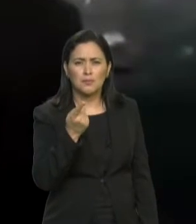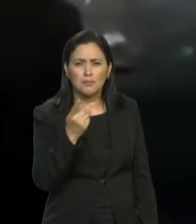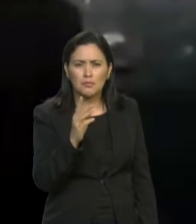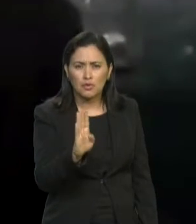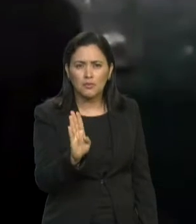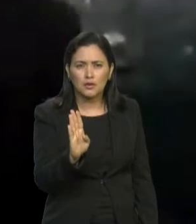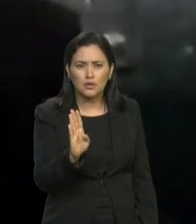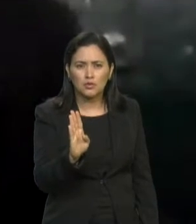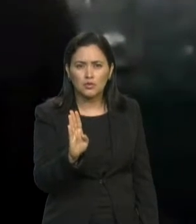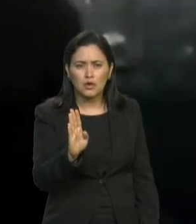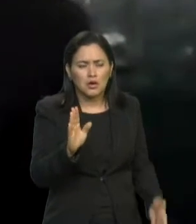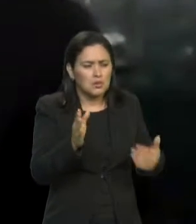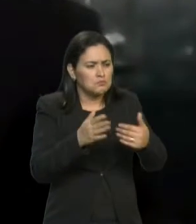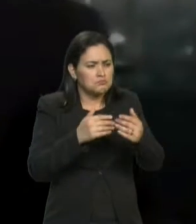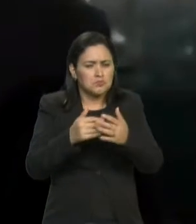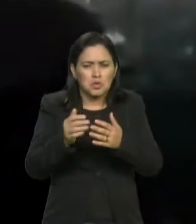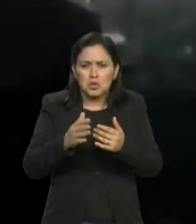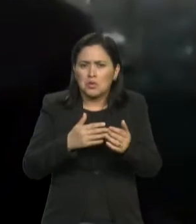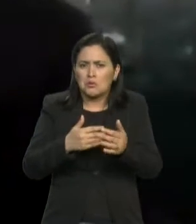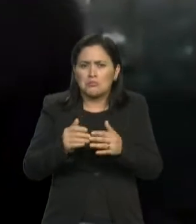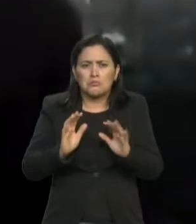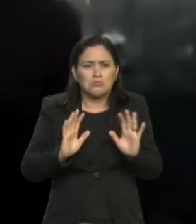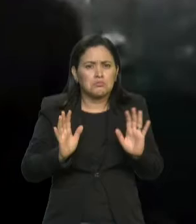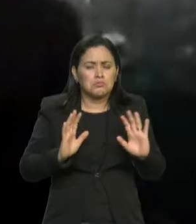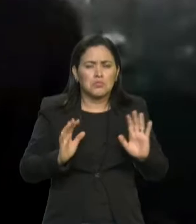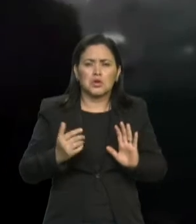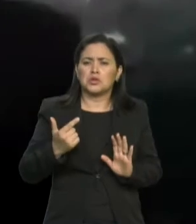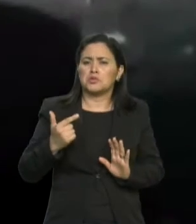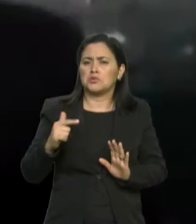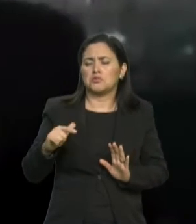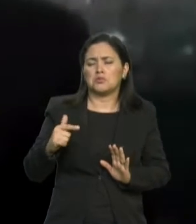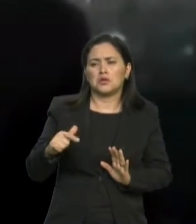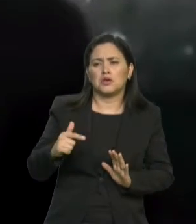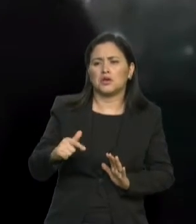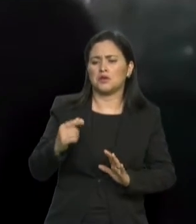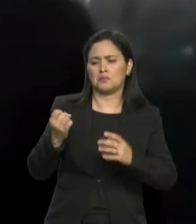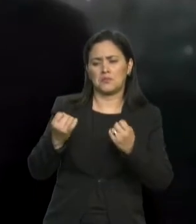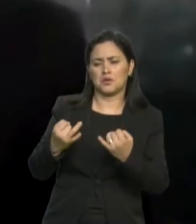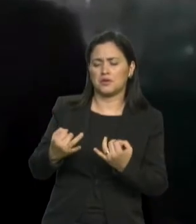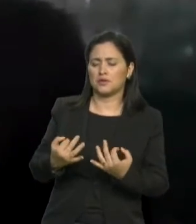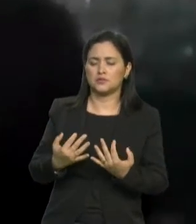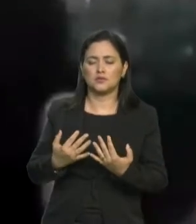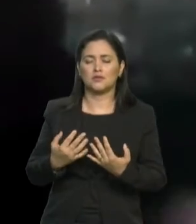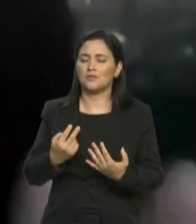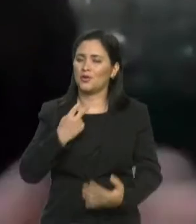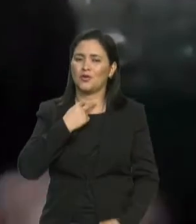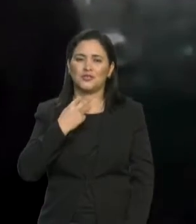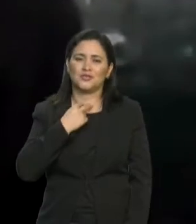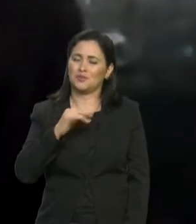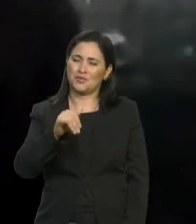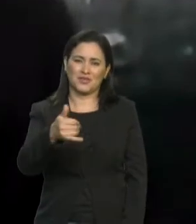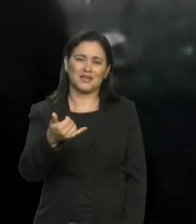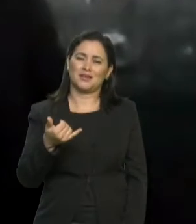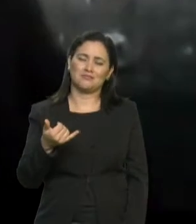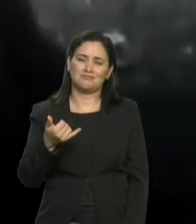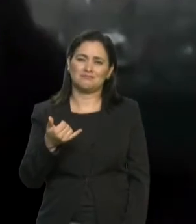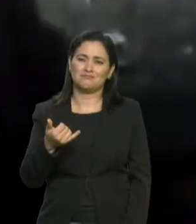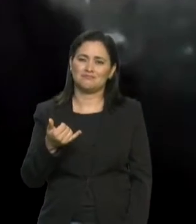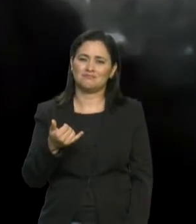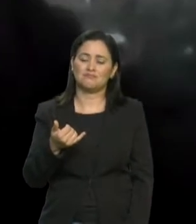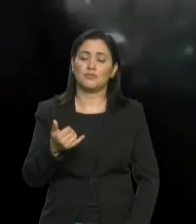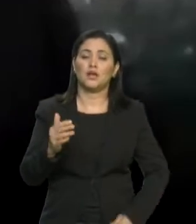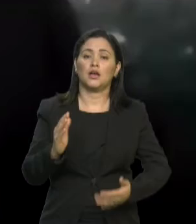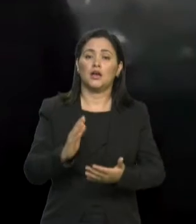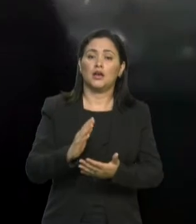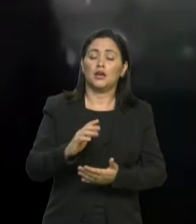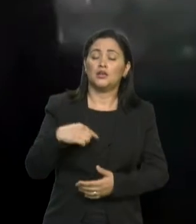oposição, não só o deputado César Fiz, deputado Adriano, deputado de oposição, mas que todos possamos fiscalizar. E alguns têm um olhar voltado para a